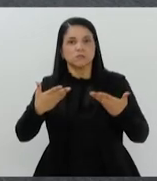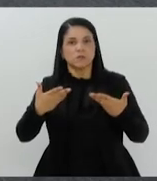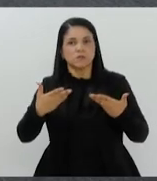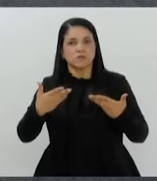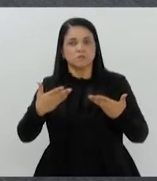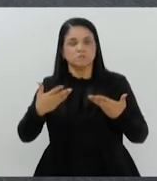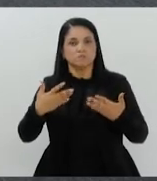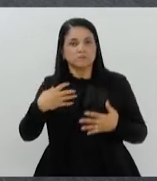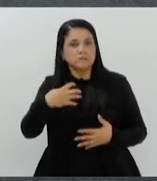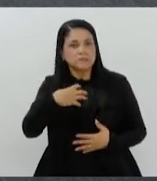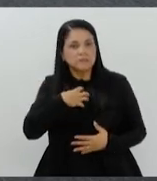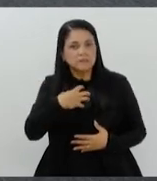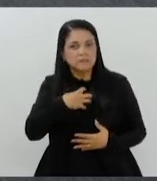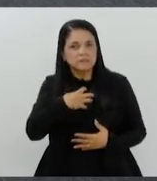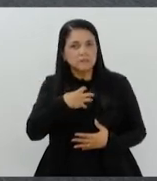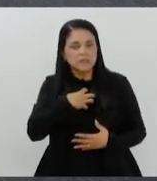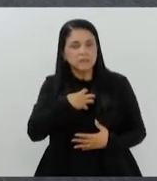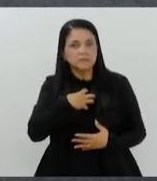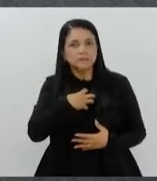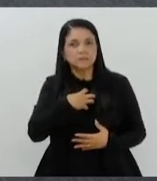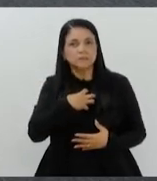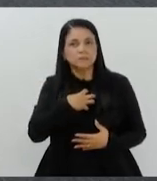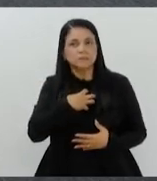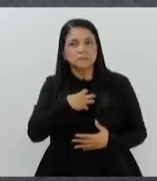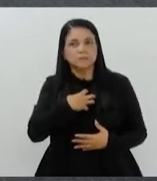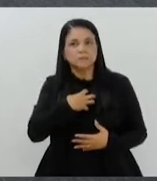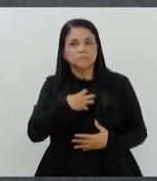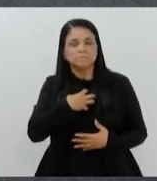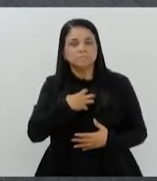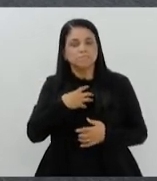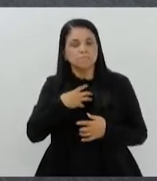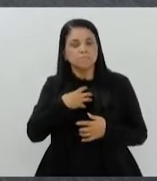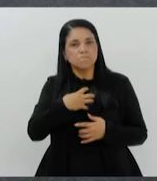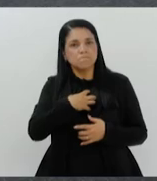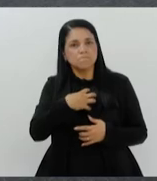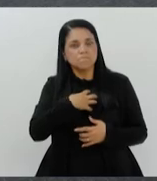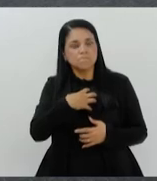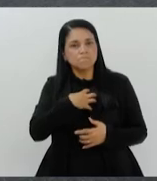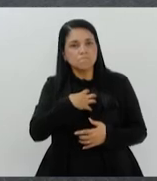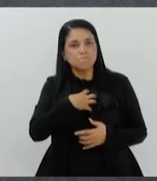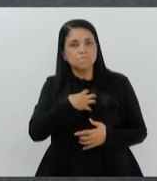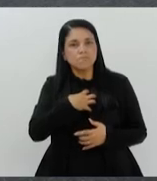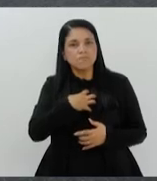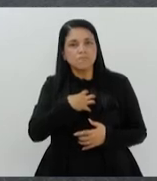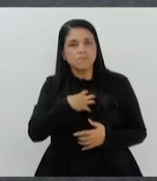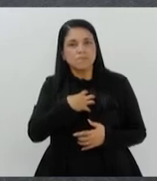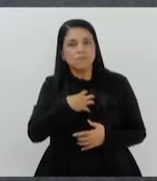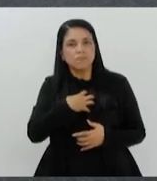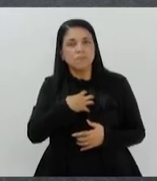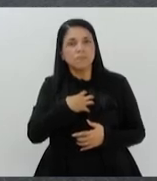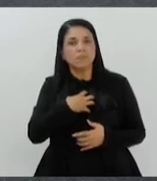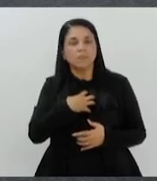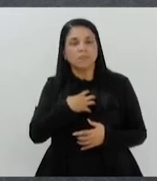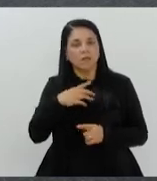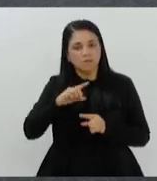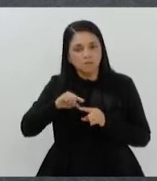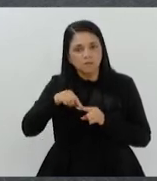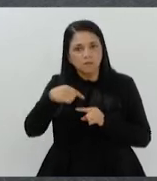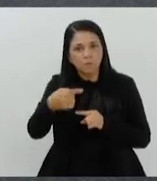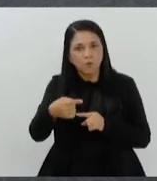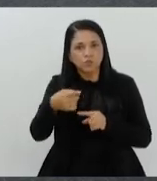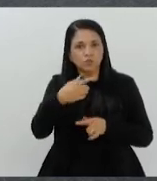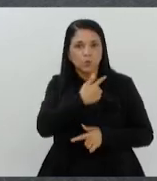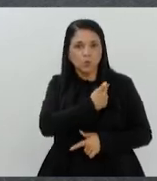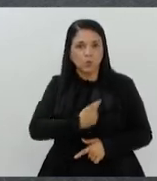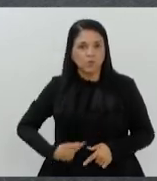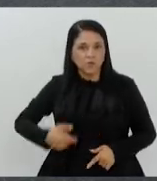se sentem um alvo certo após a declaração, né, descabida do governador Cláudio